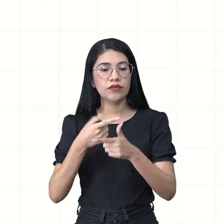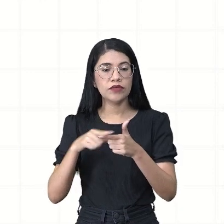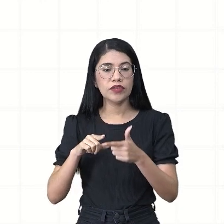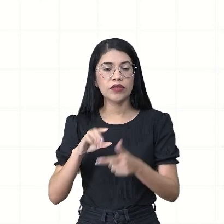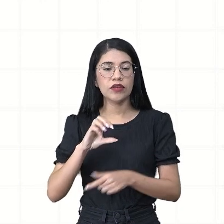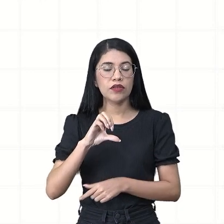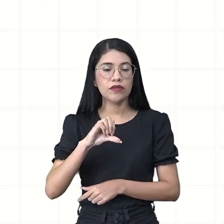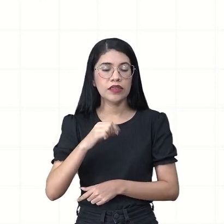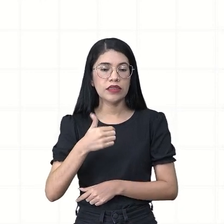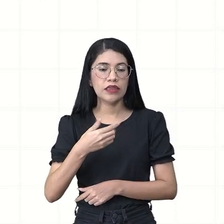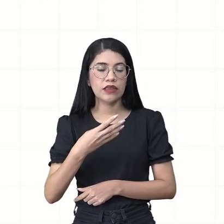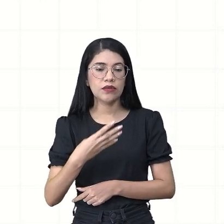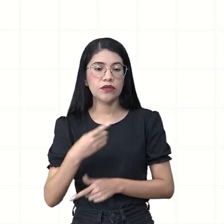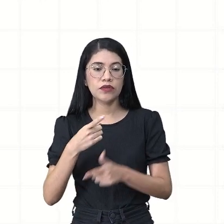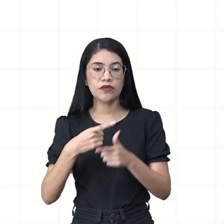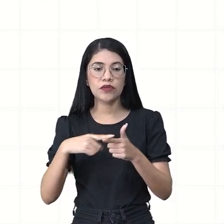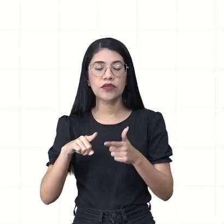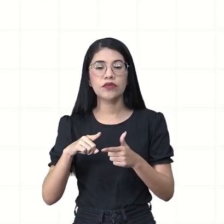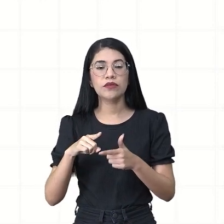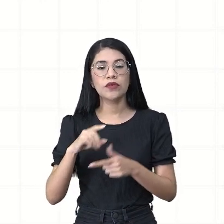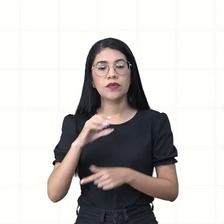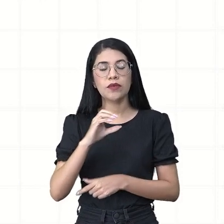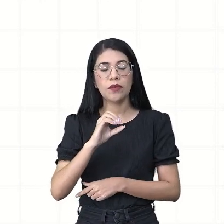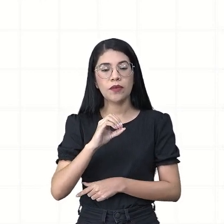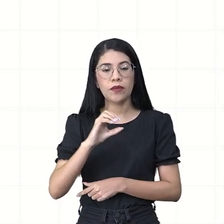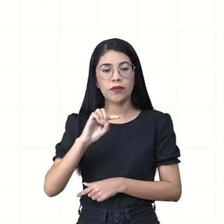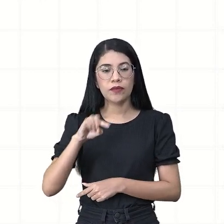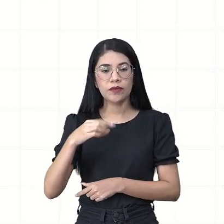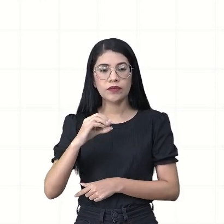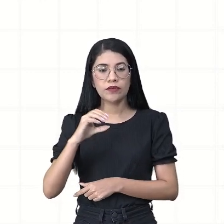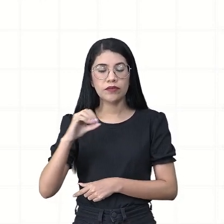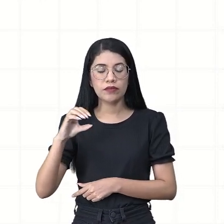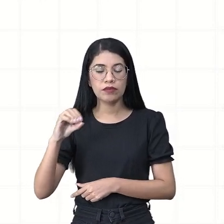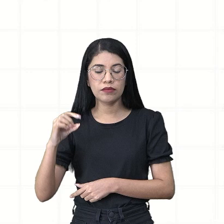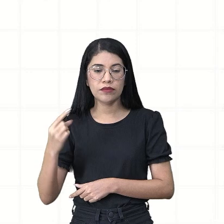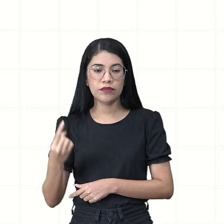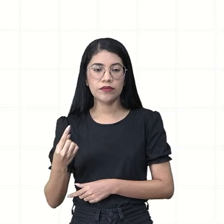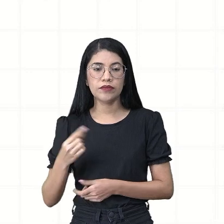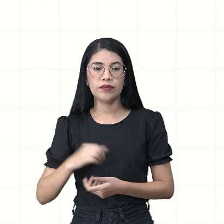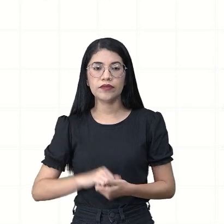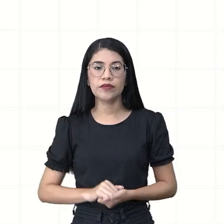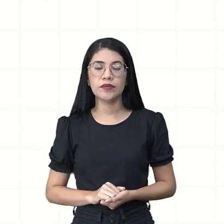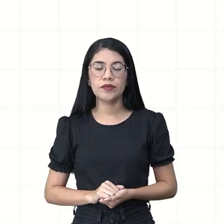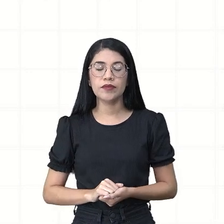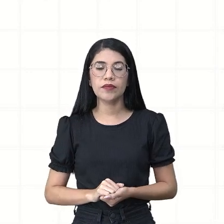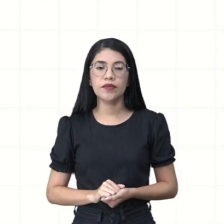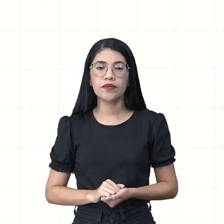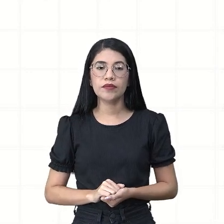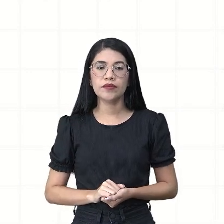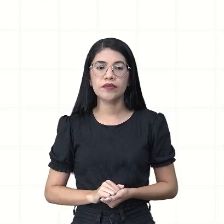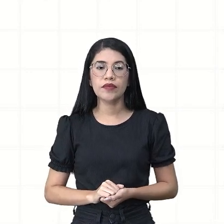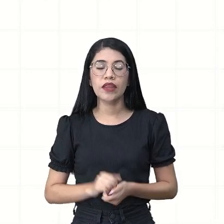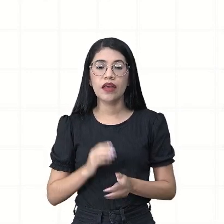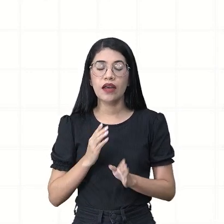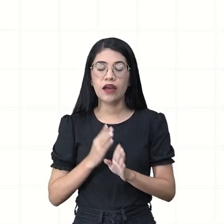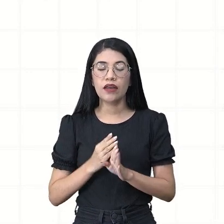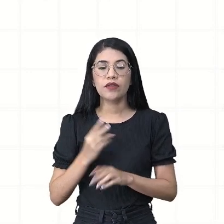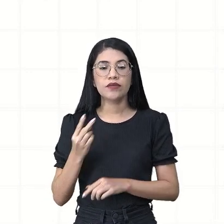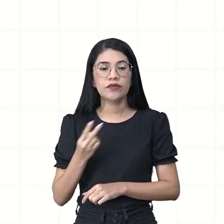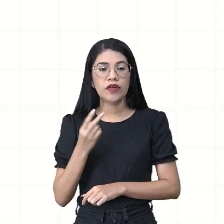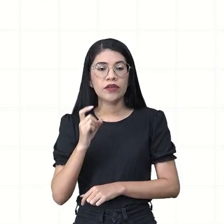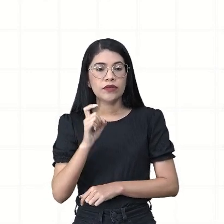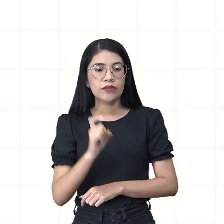1 milionésimo para saber quantas vezes vai caber dentro do 914. Aí eu acho o valor aqui desse x,